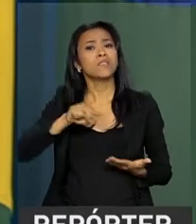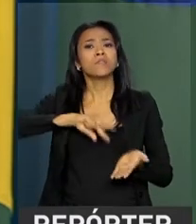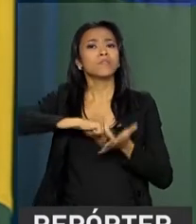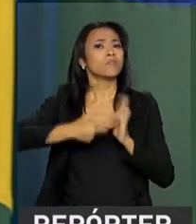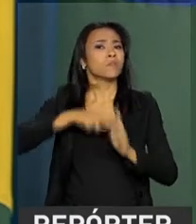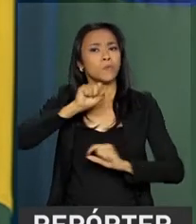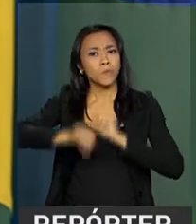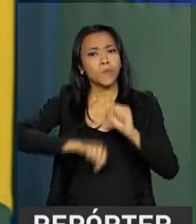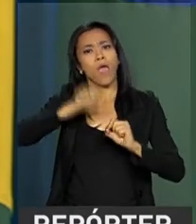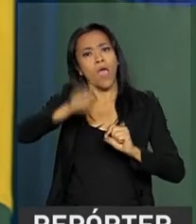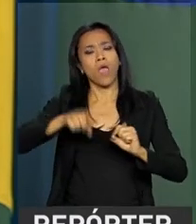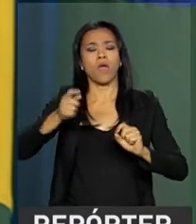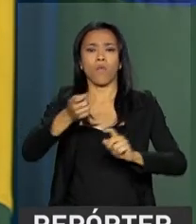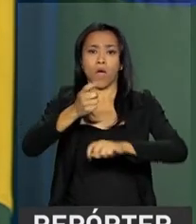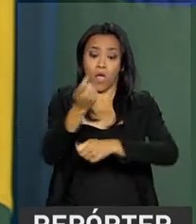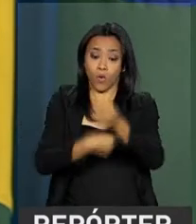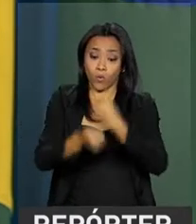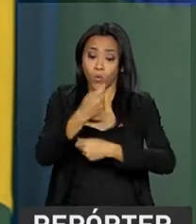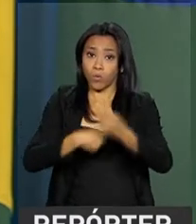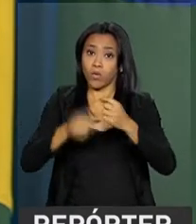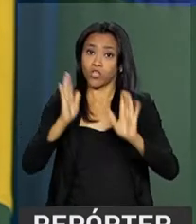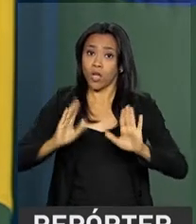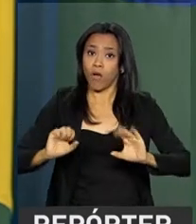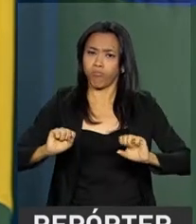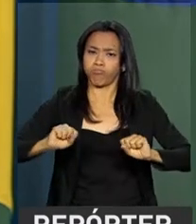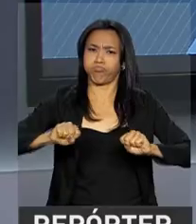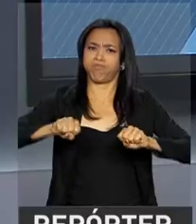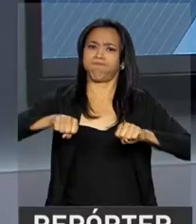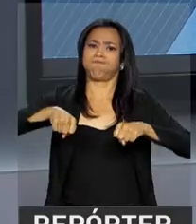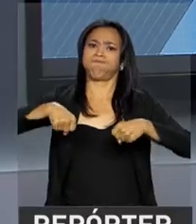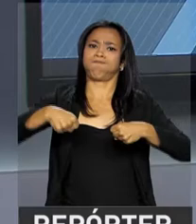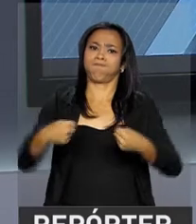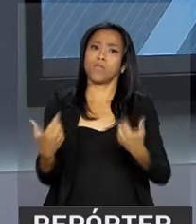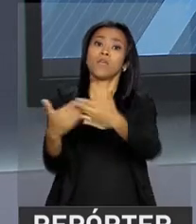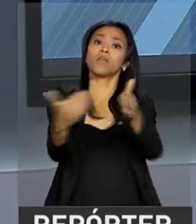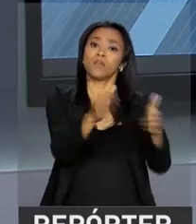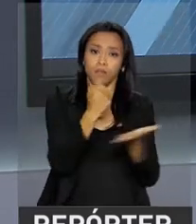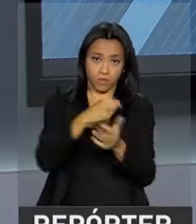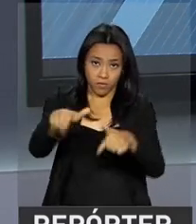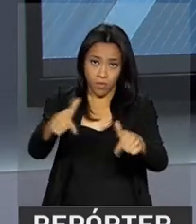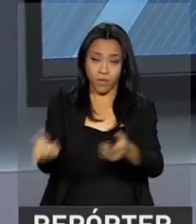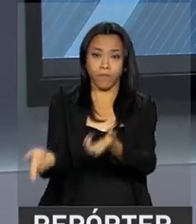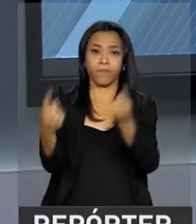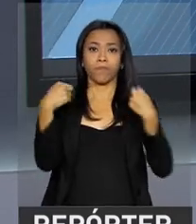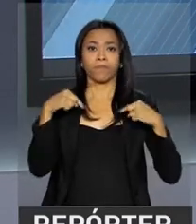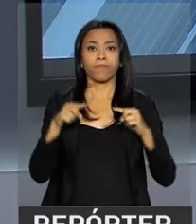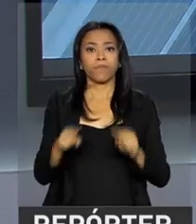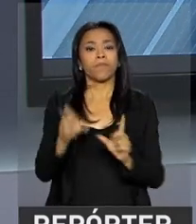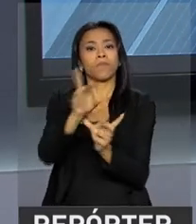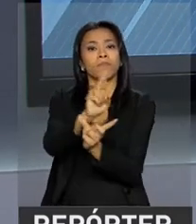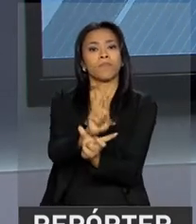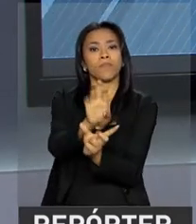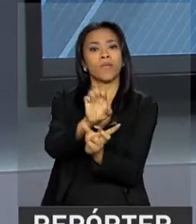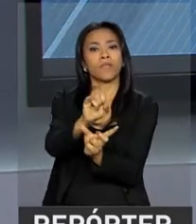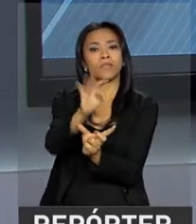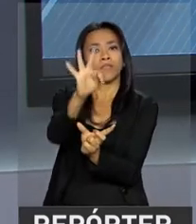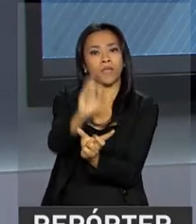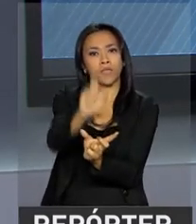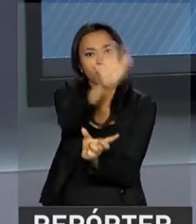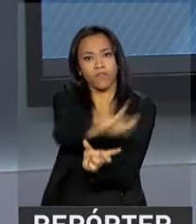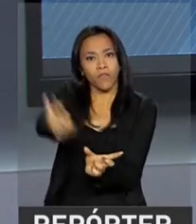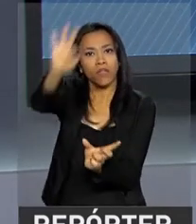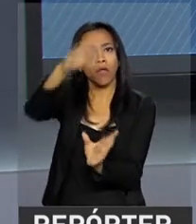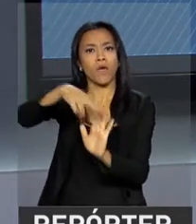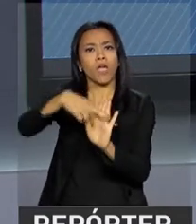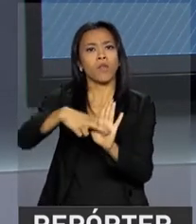uma economia que se recupera de volta a gerar empregos a receita federal regulamentou a medida provisória 7